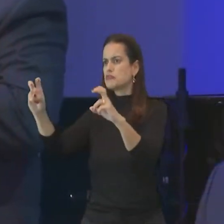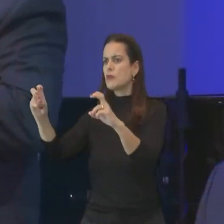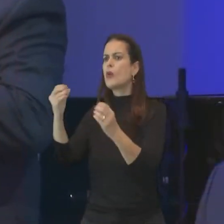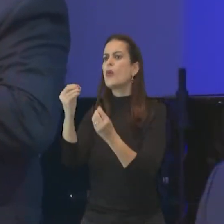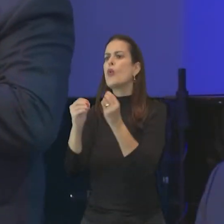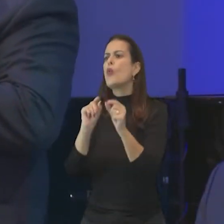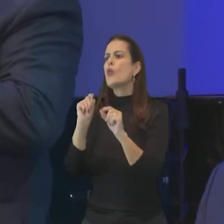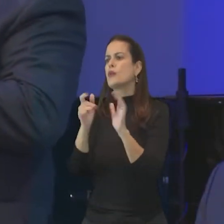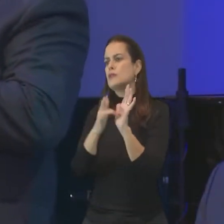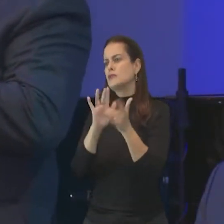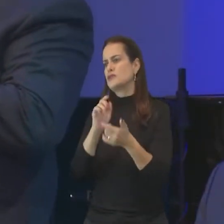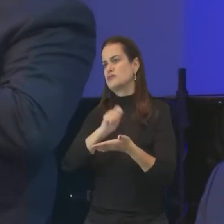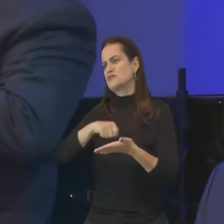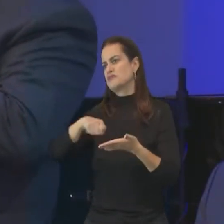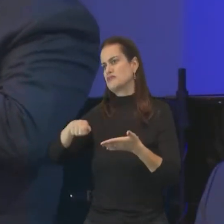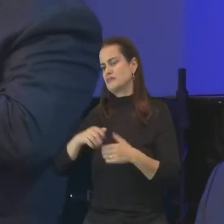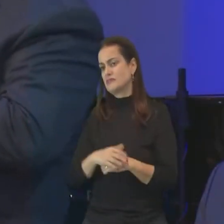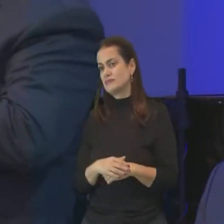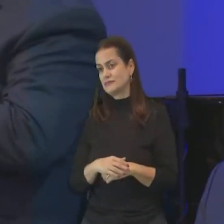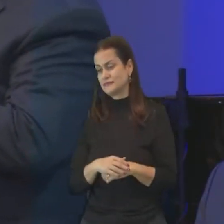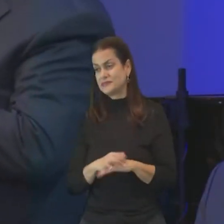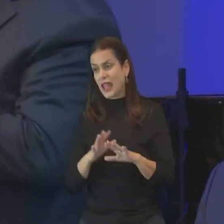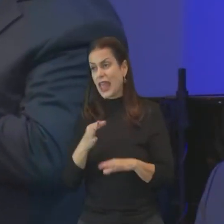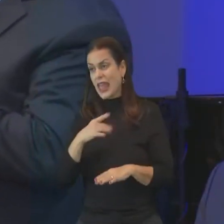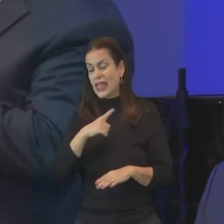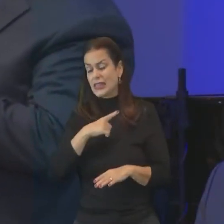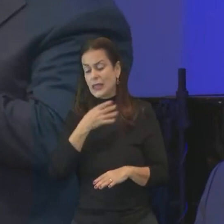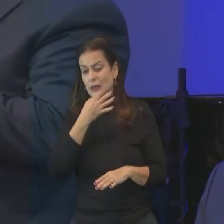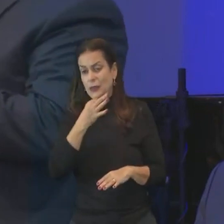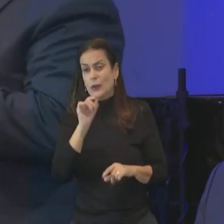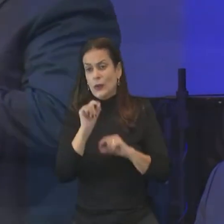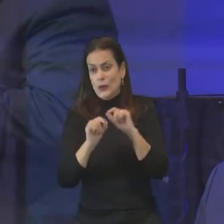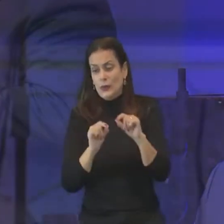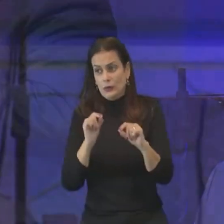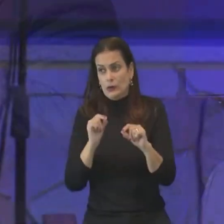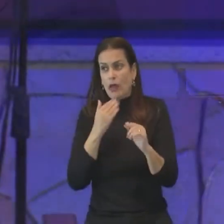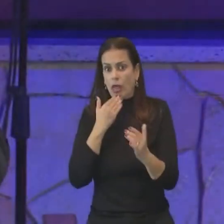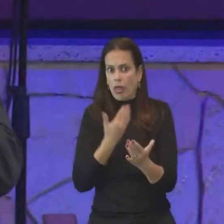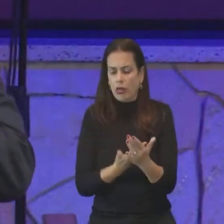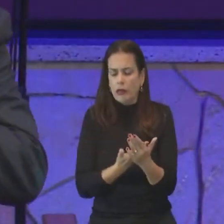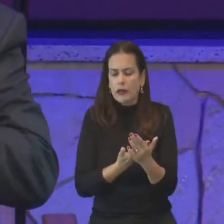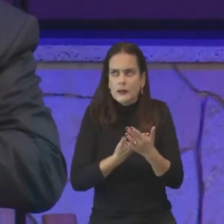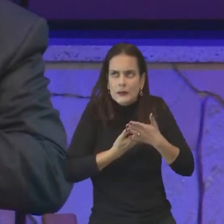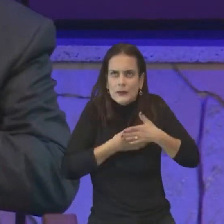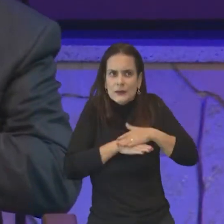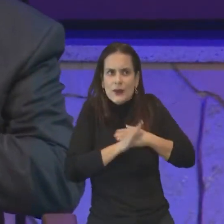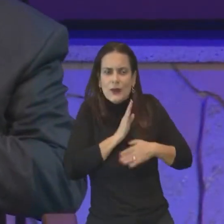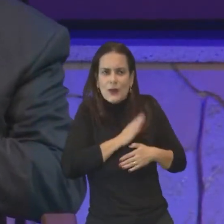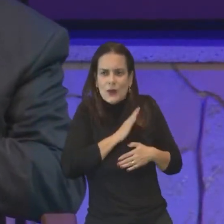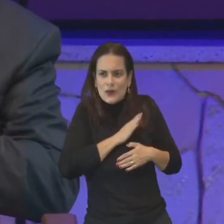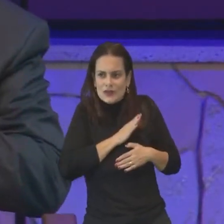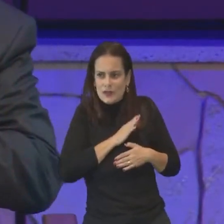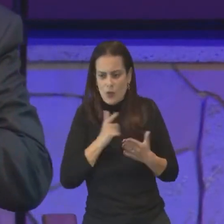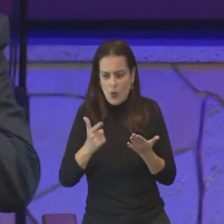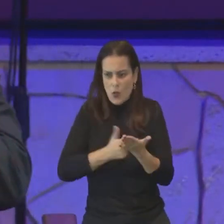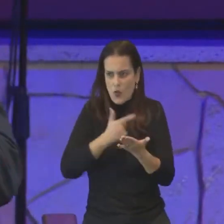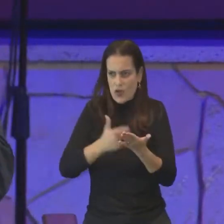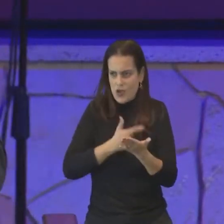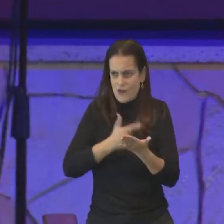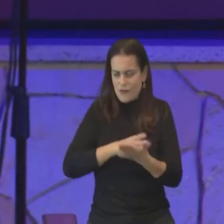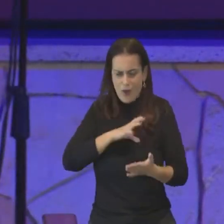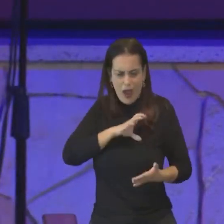também? Há uma sugestão muito impressionante que eu guardei no meu coração, do livro O Amor Ilimitado, do